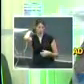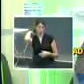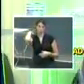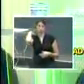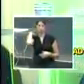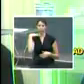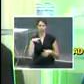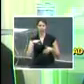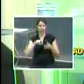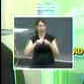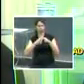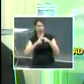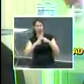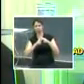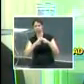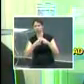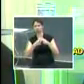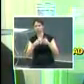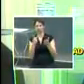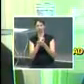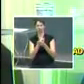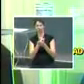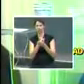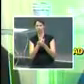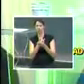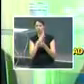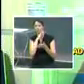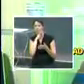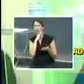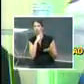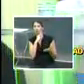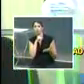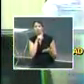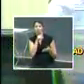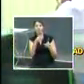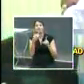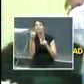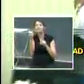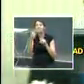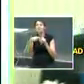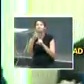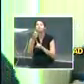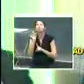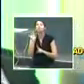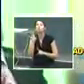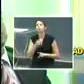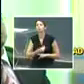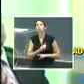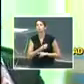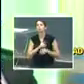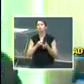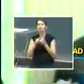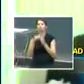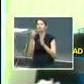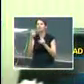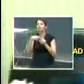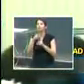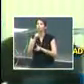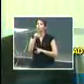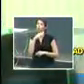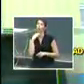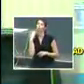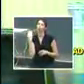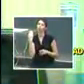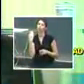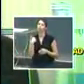aqui o teu pulmão, estava todo furado assim, tudo com mancha branca. Você tem 6 meses de vida. Eu olhei para o doutor e disse: glória a